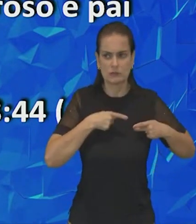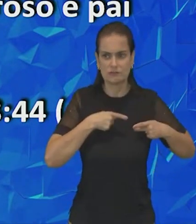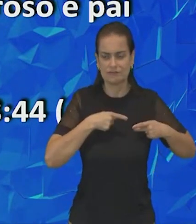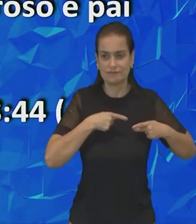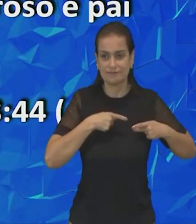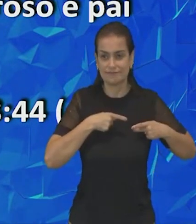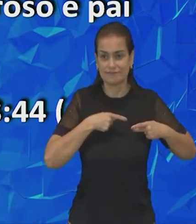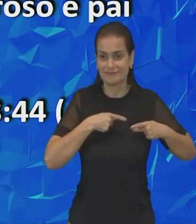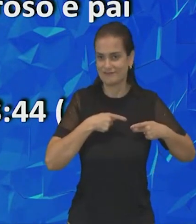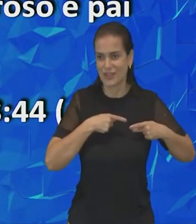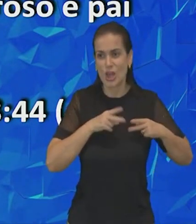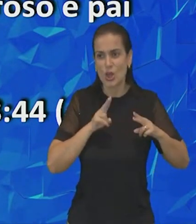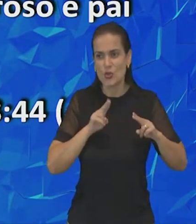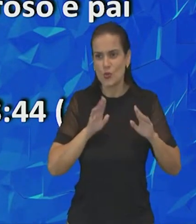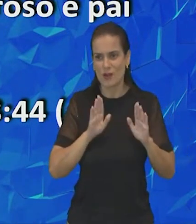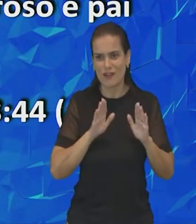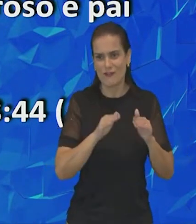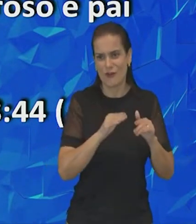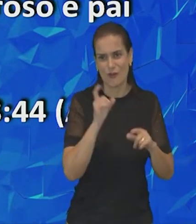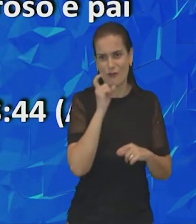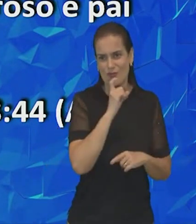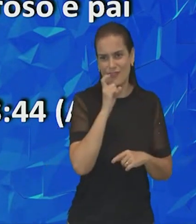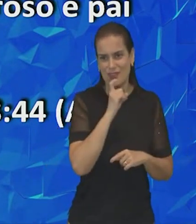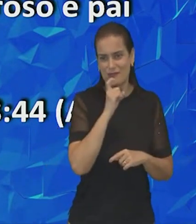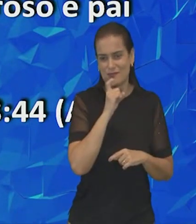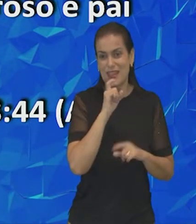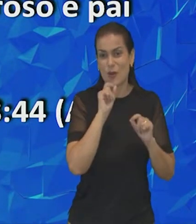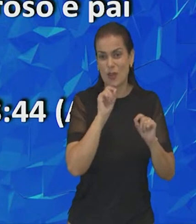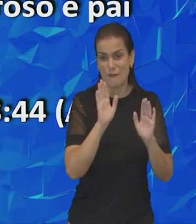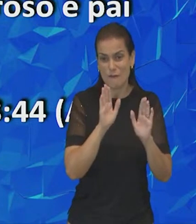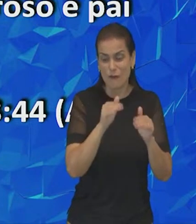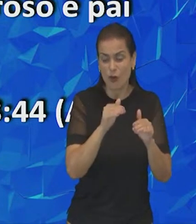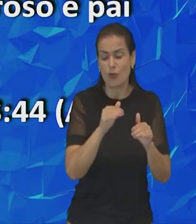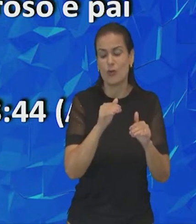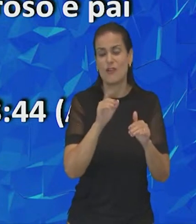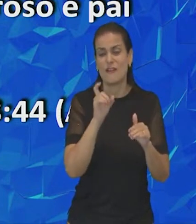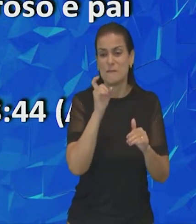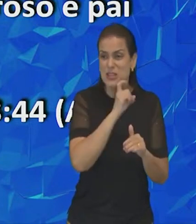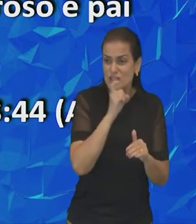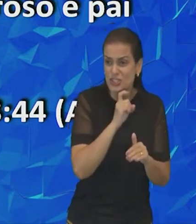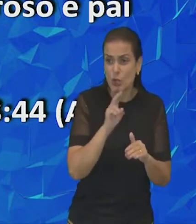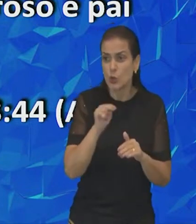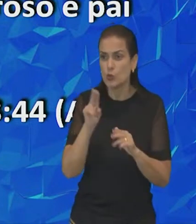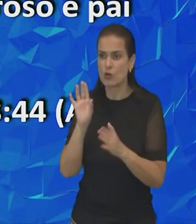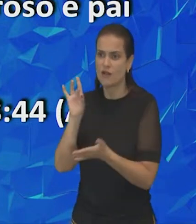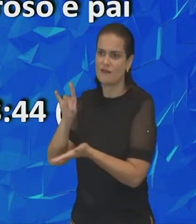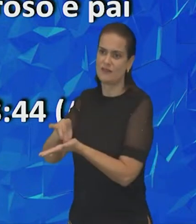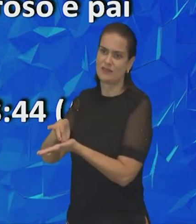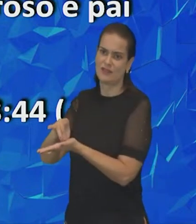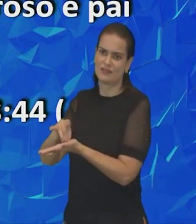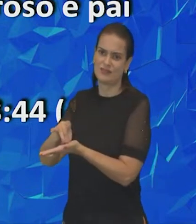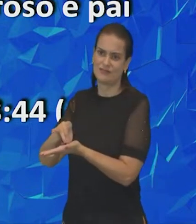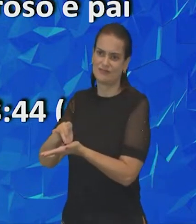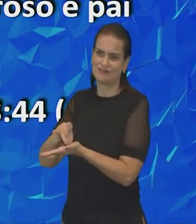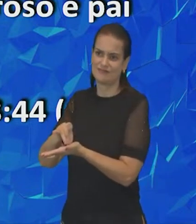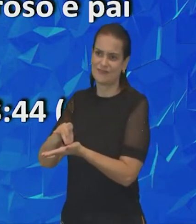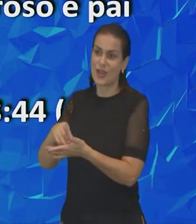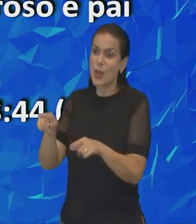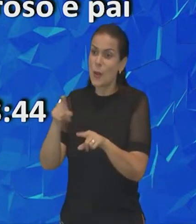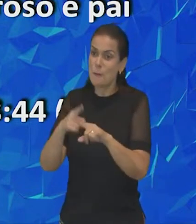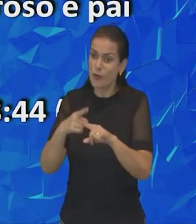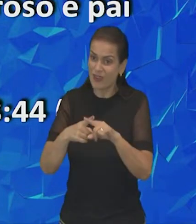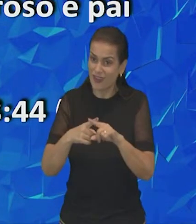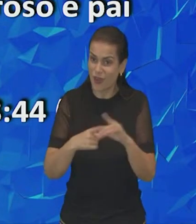princípio e jamais se firmou na verdade, porque nele não há verdade. Quando ele profere mentira, ele fala do que lhe é próprio, porque